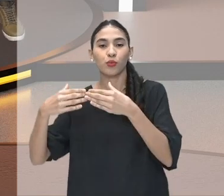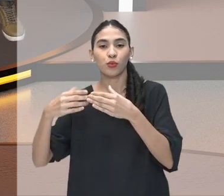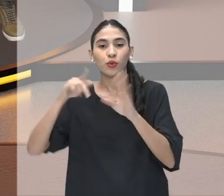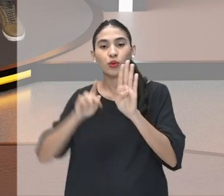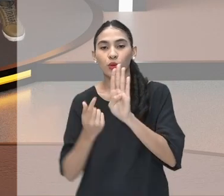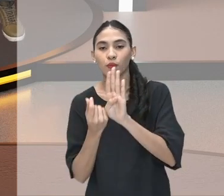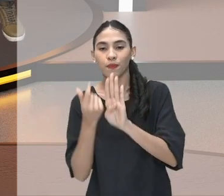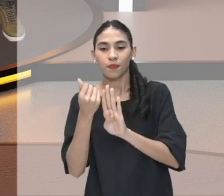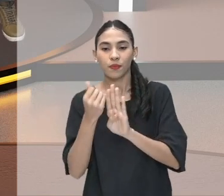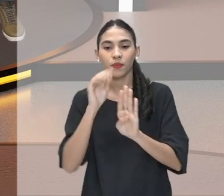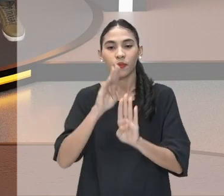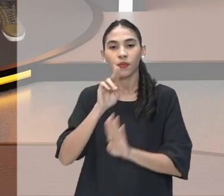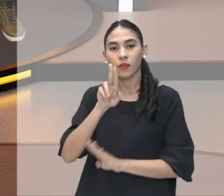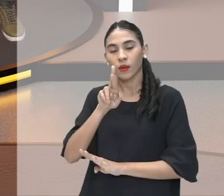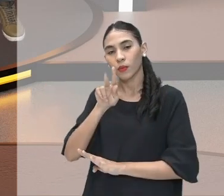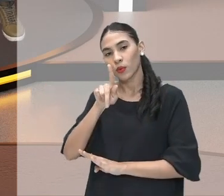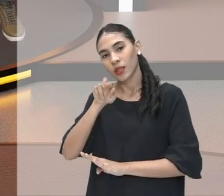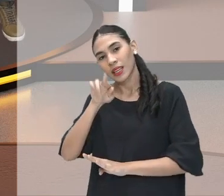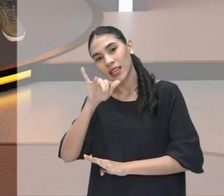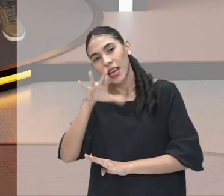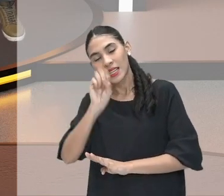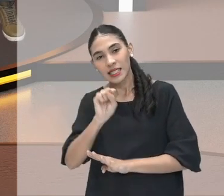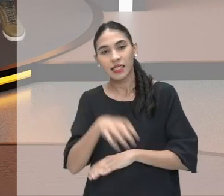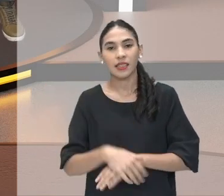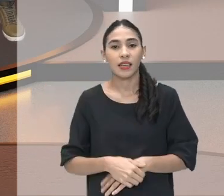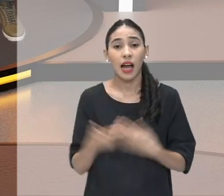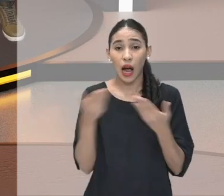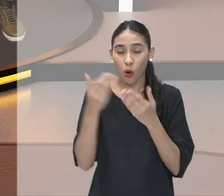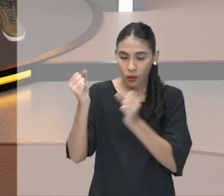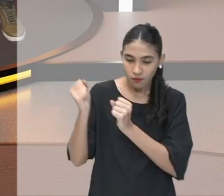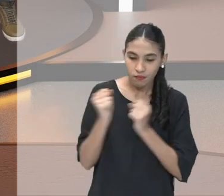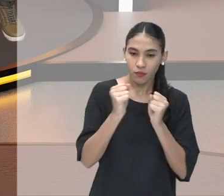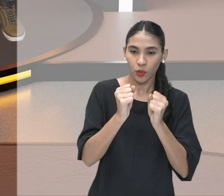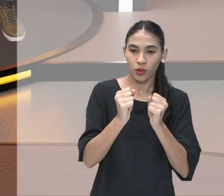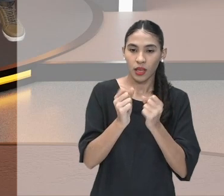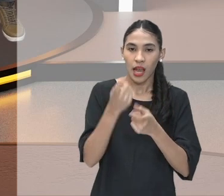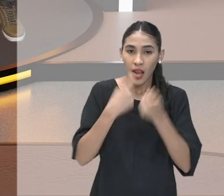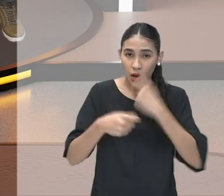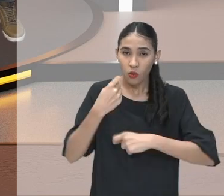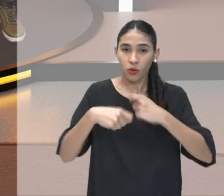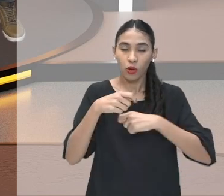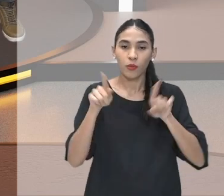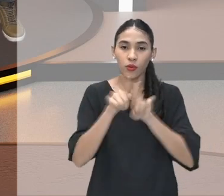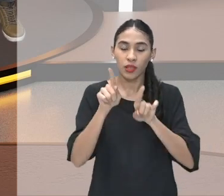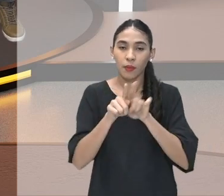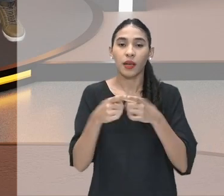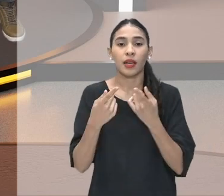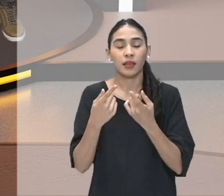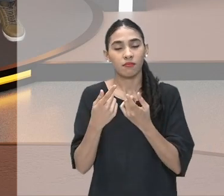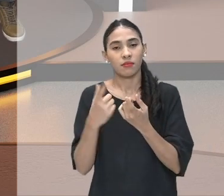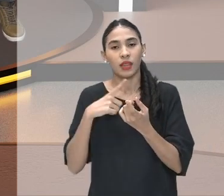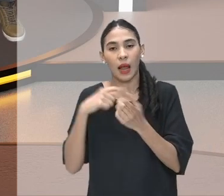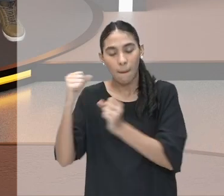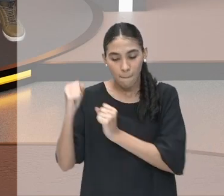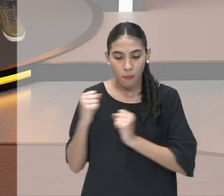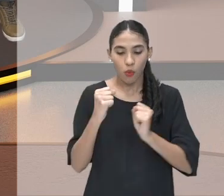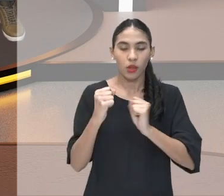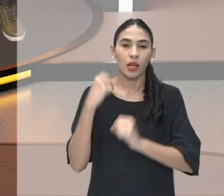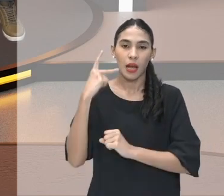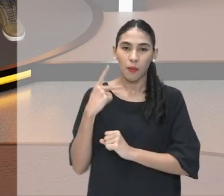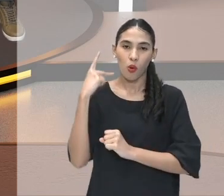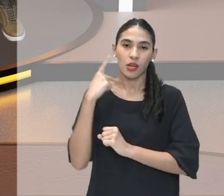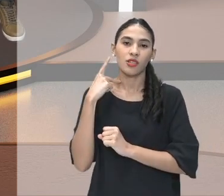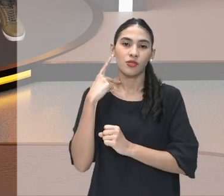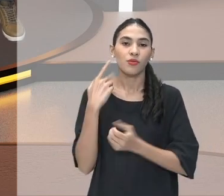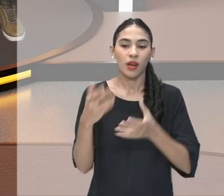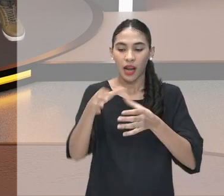que estava sem poder, e agora eles vão ter poder econômico e também vão ter poder político. E vai haver essa divisão